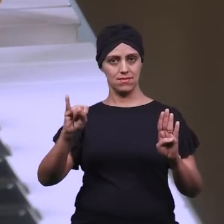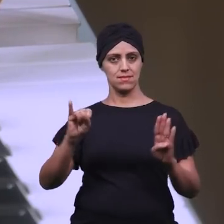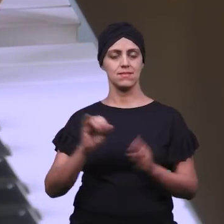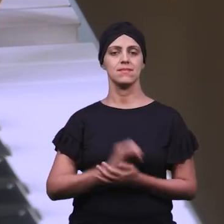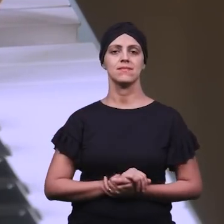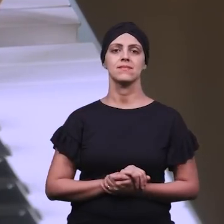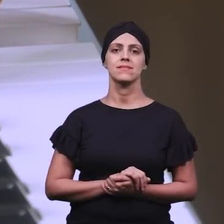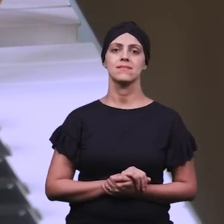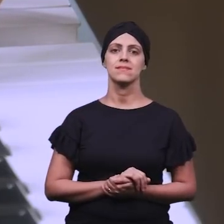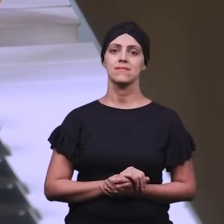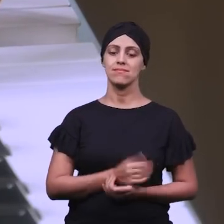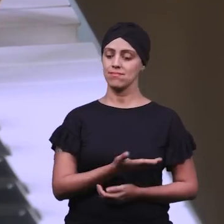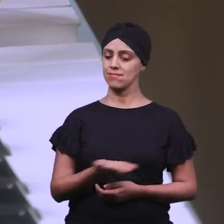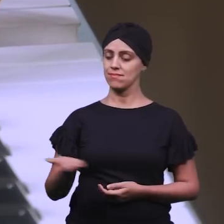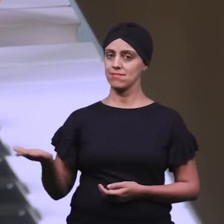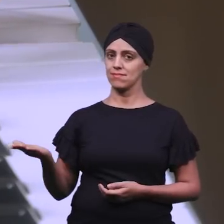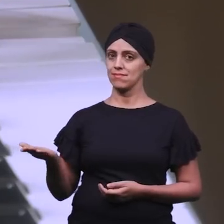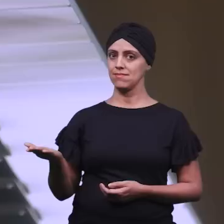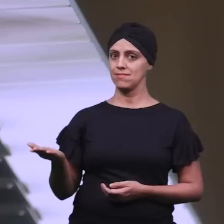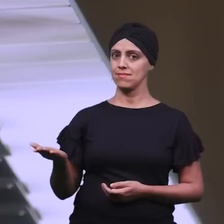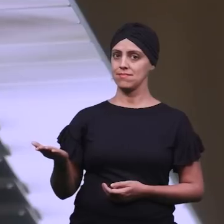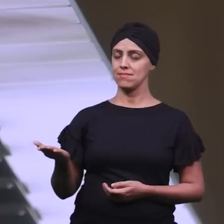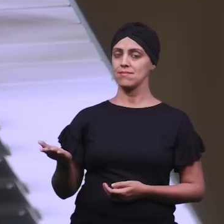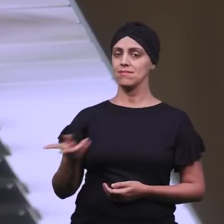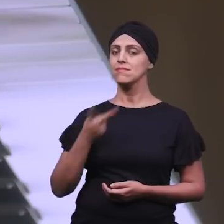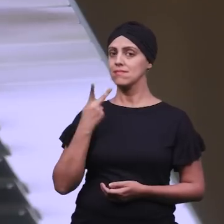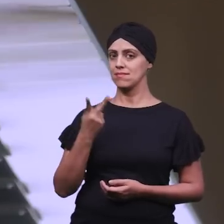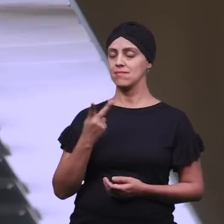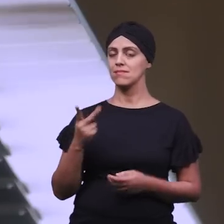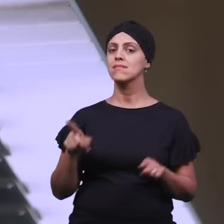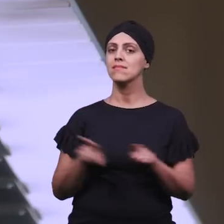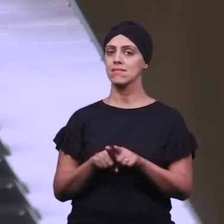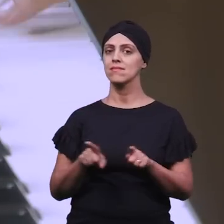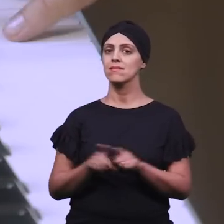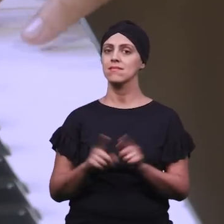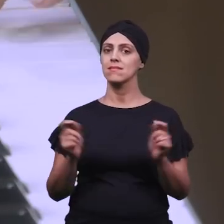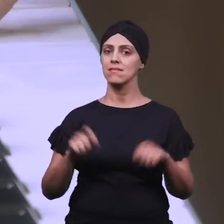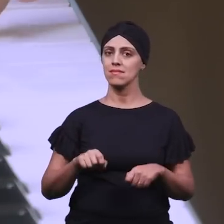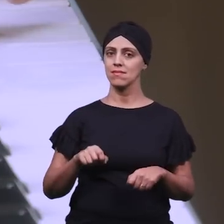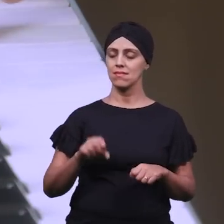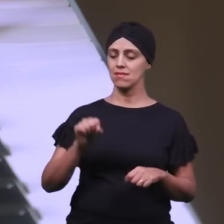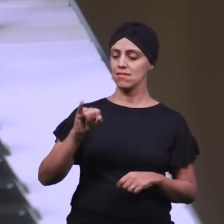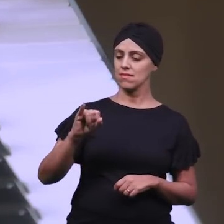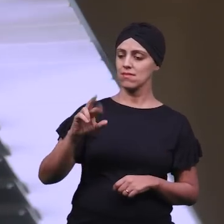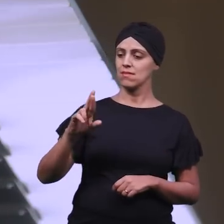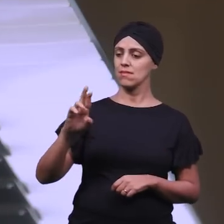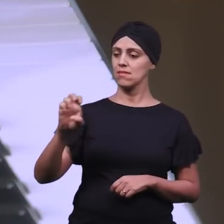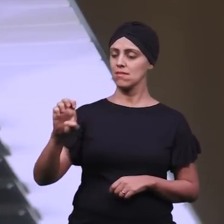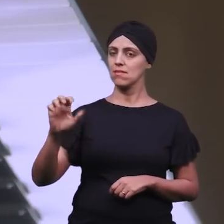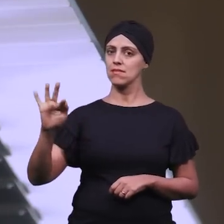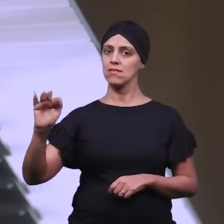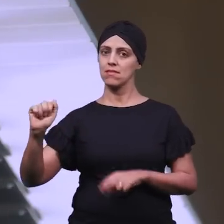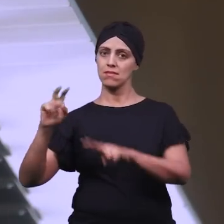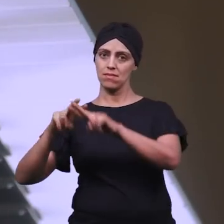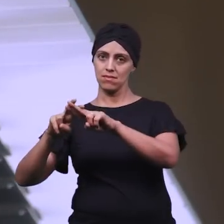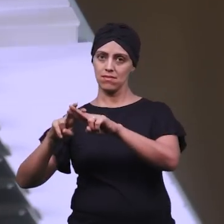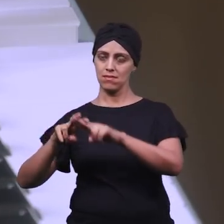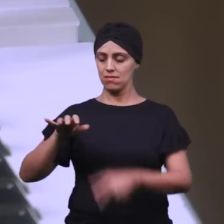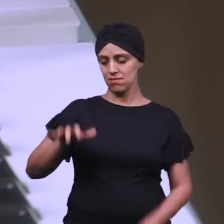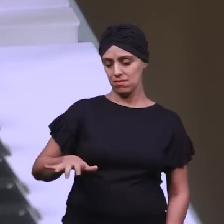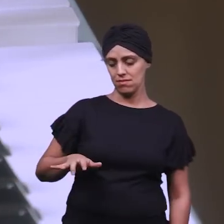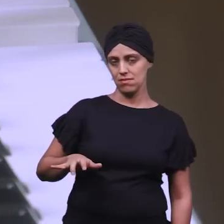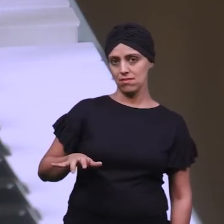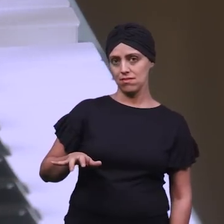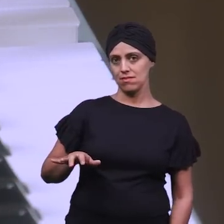Si maior. Foi aqui que a tia comentou. Também podemos fazer Si, Ré e Fá sustenido.